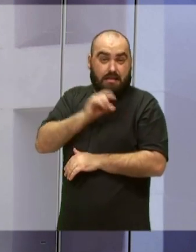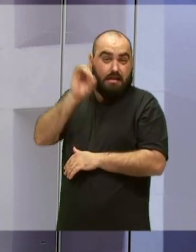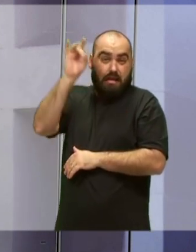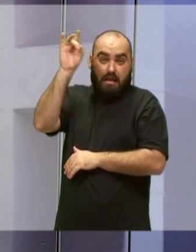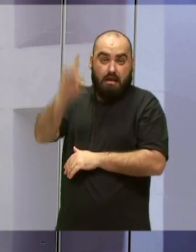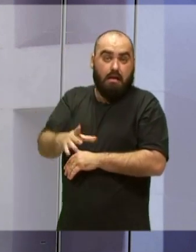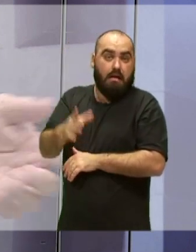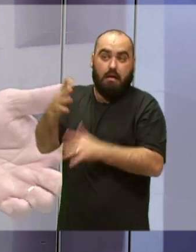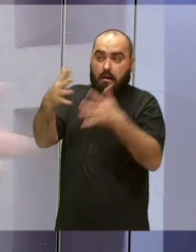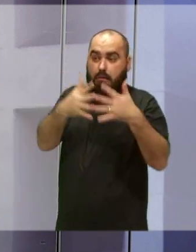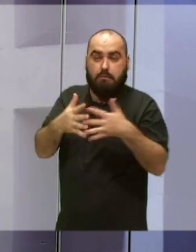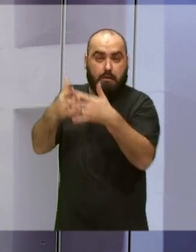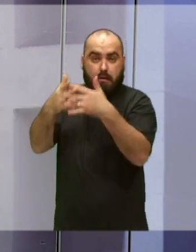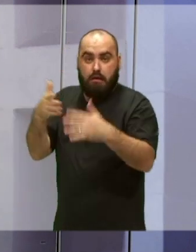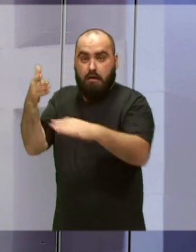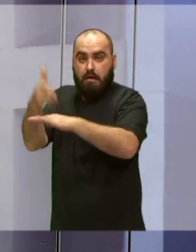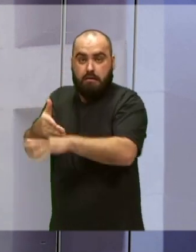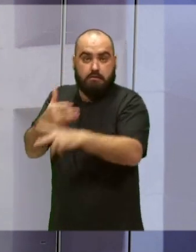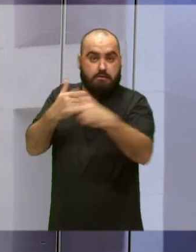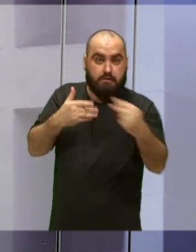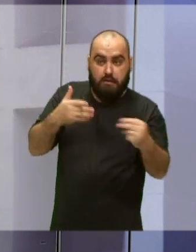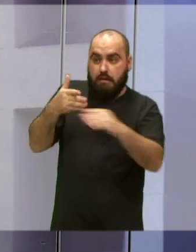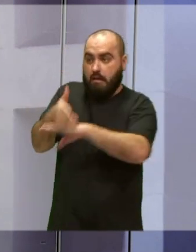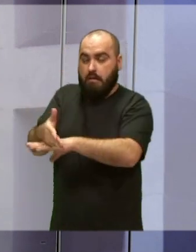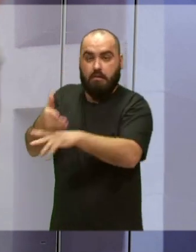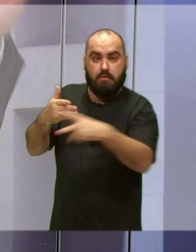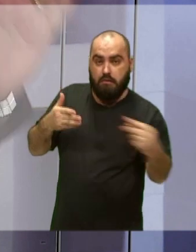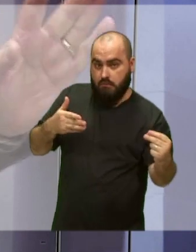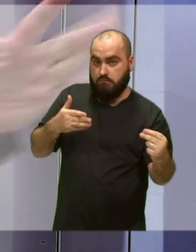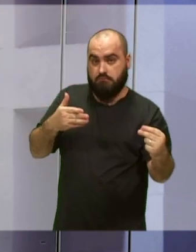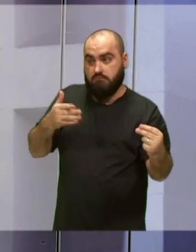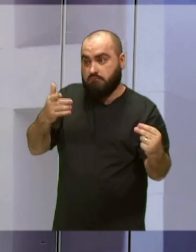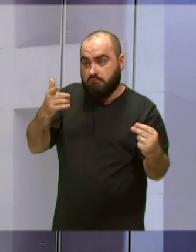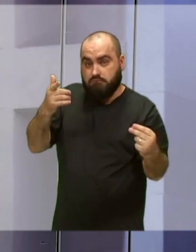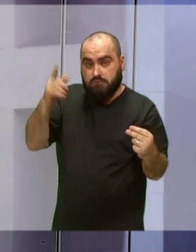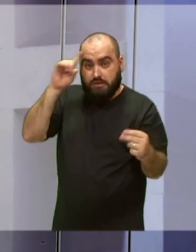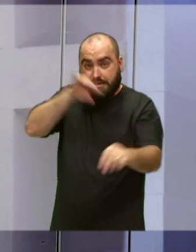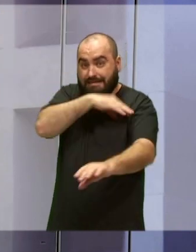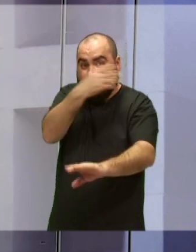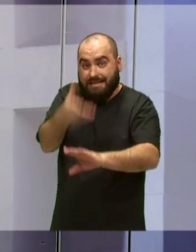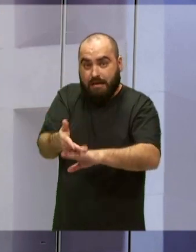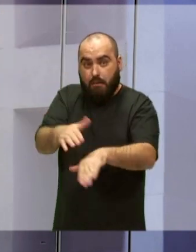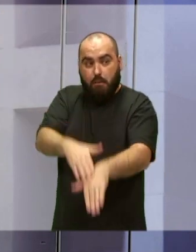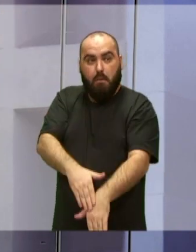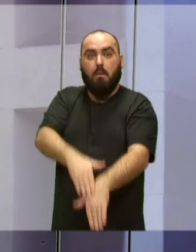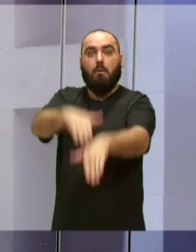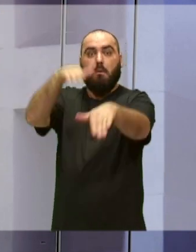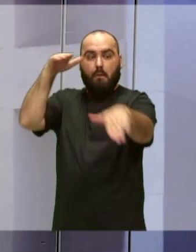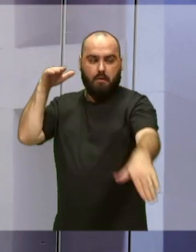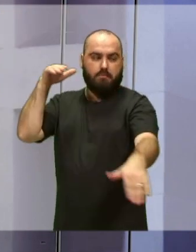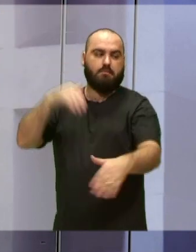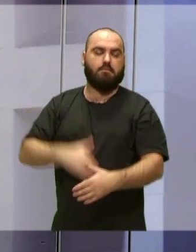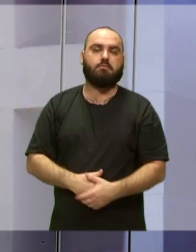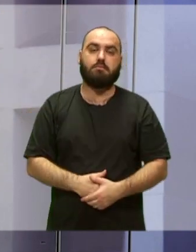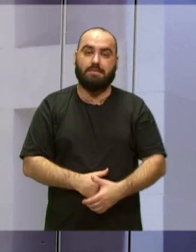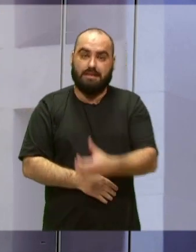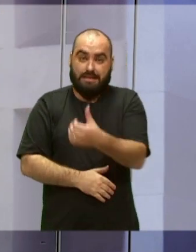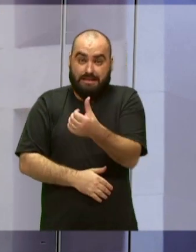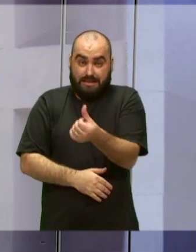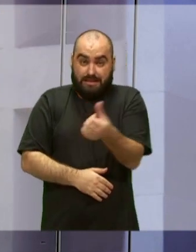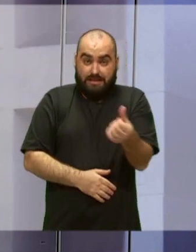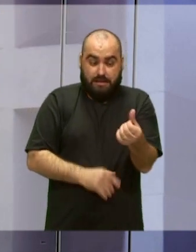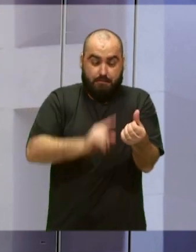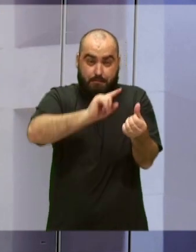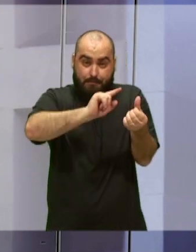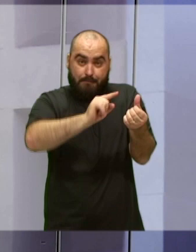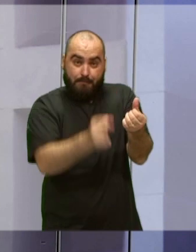do porto não nós não nós não andaríamos de dia de noite qualquer horário em Itajaí né 66 66